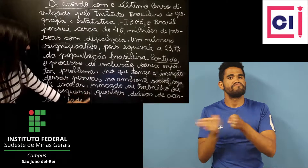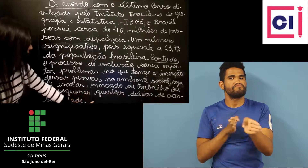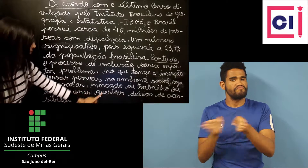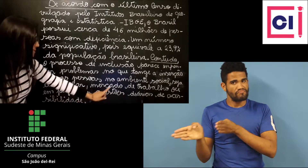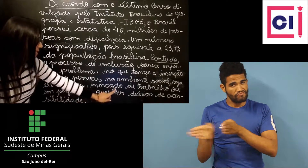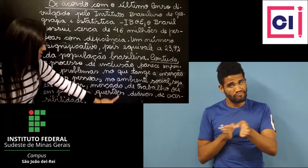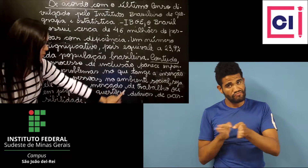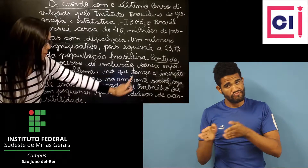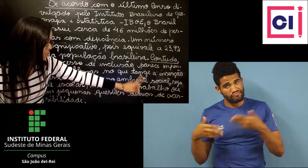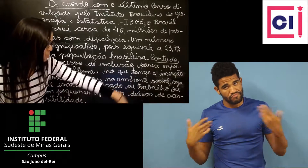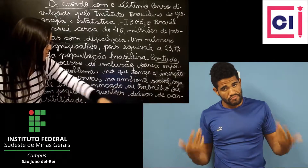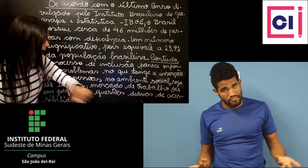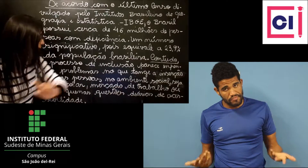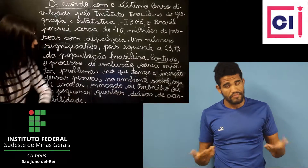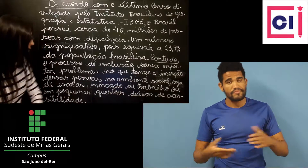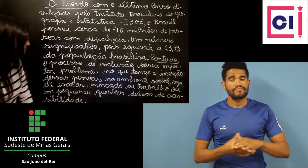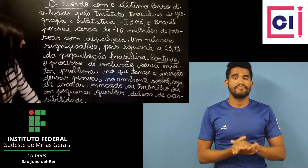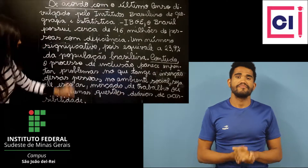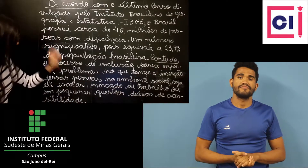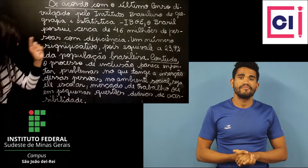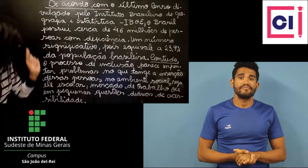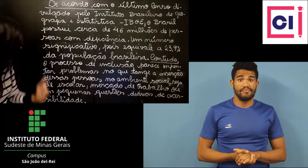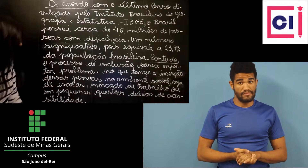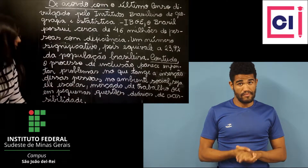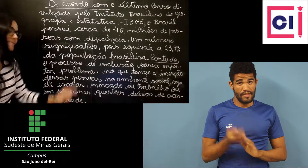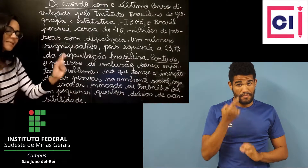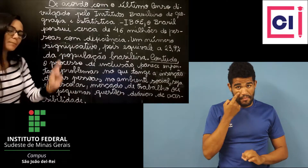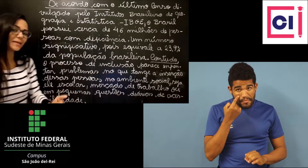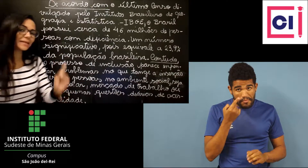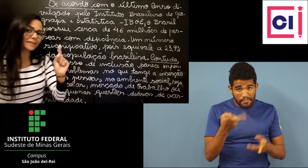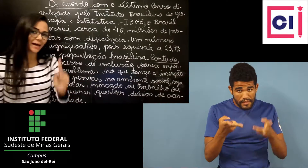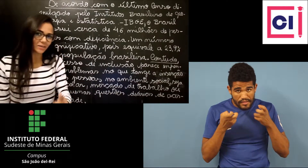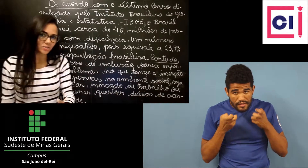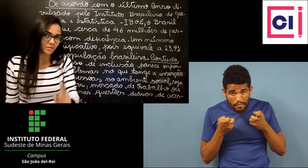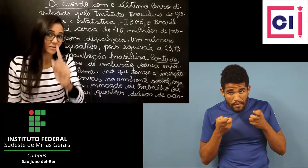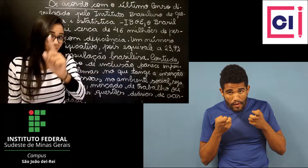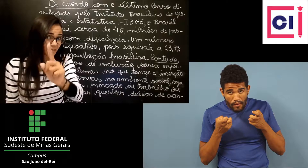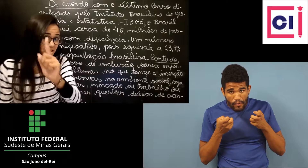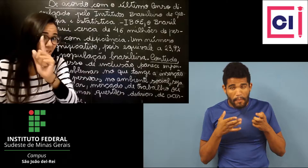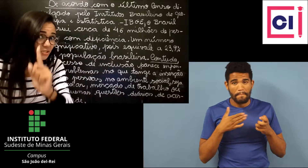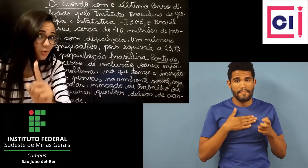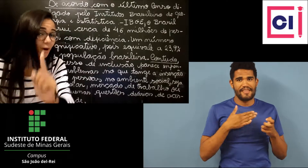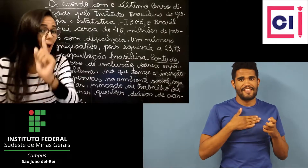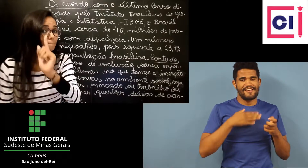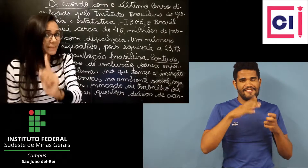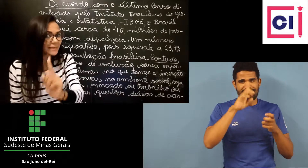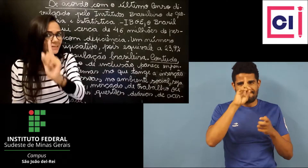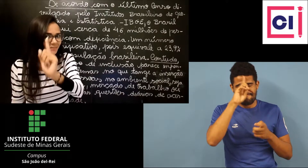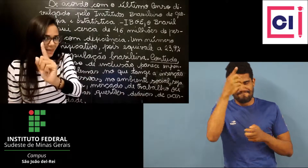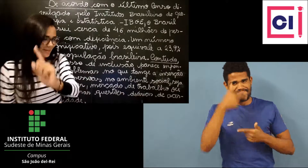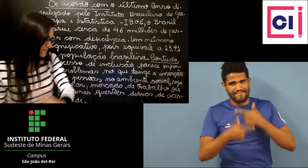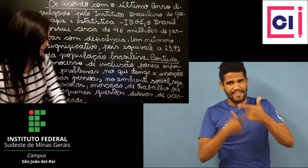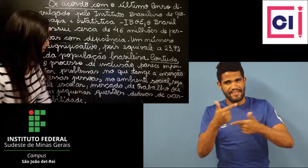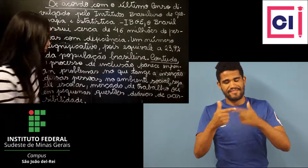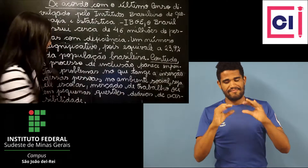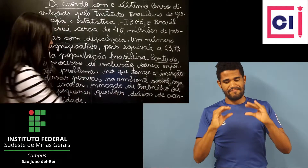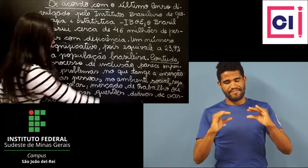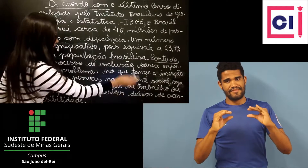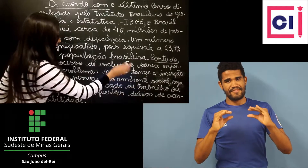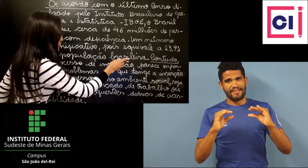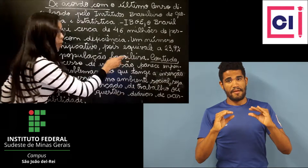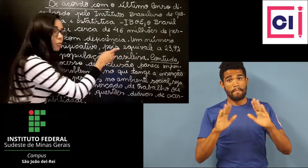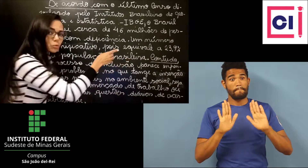em pequenas questões diárias de acessibilidade. Veja só a minha tese,